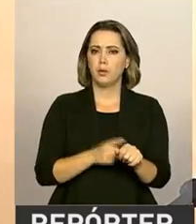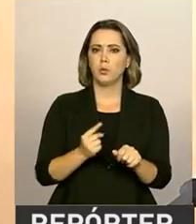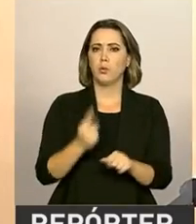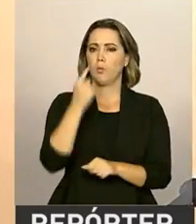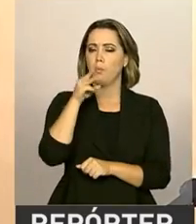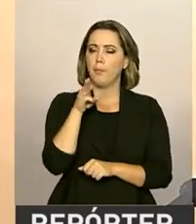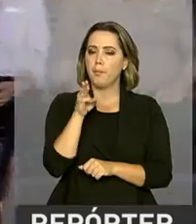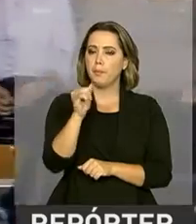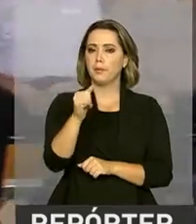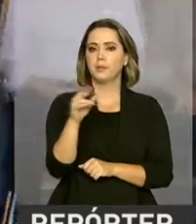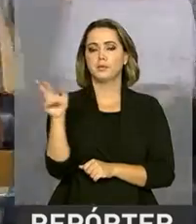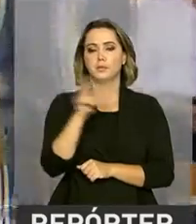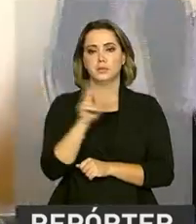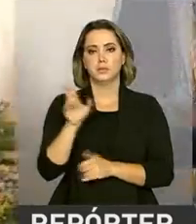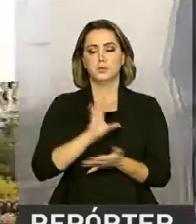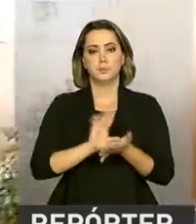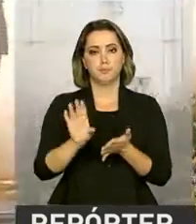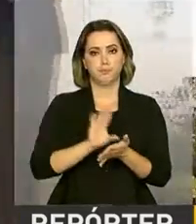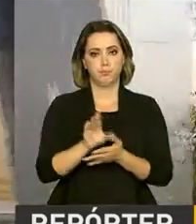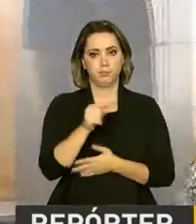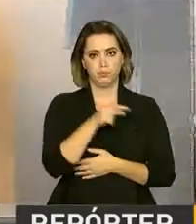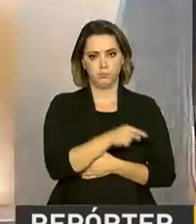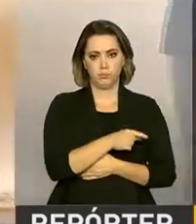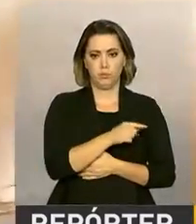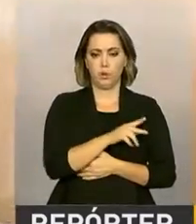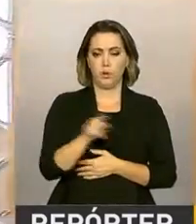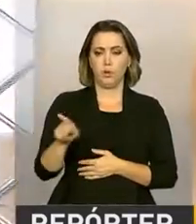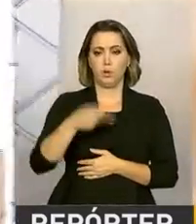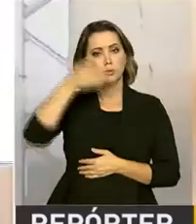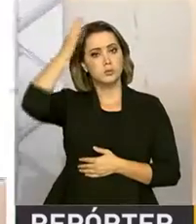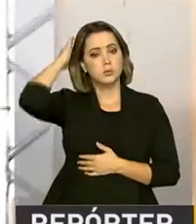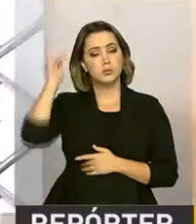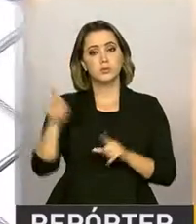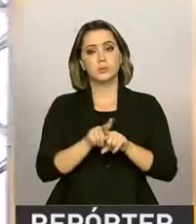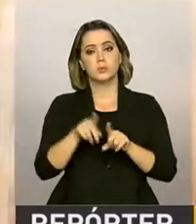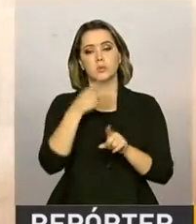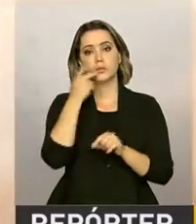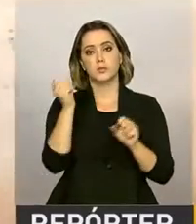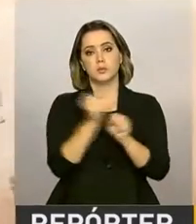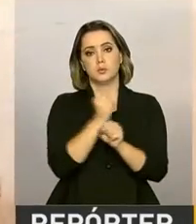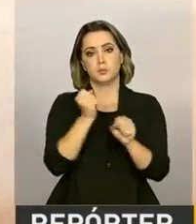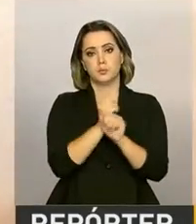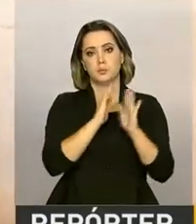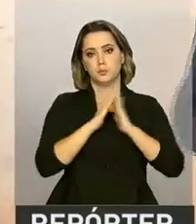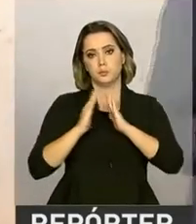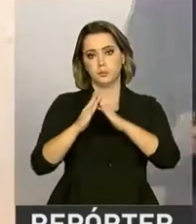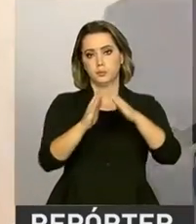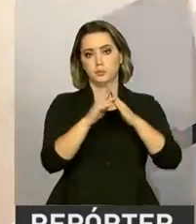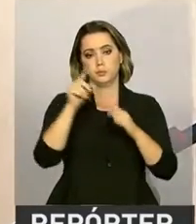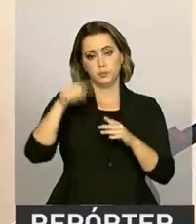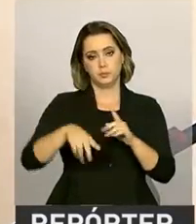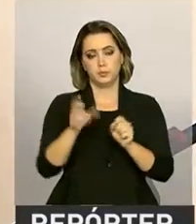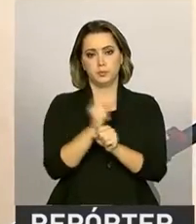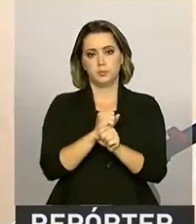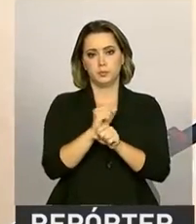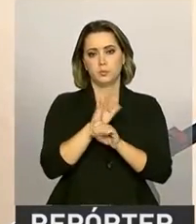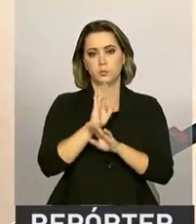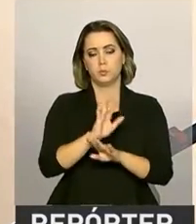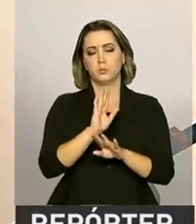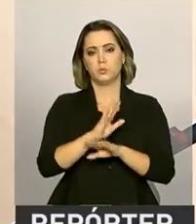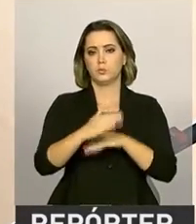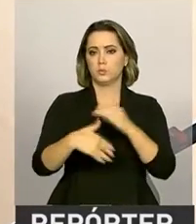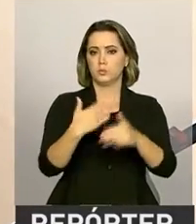em investimentos segundo o presidente michel temer a construção de casas ainda este ano pelo minha casa minha vida vai ajudar a movimentar a